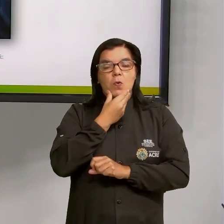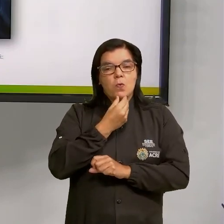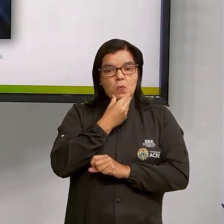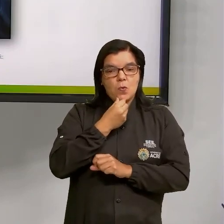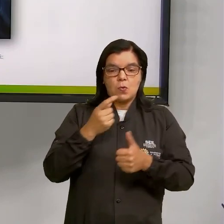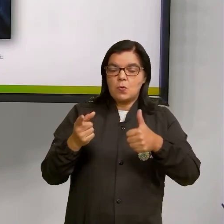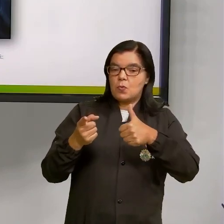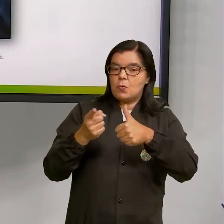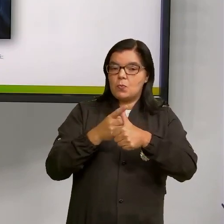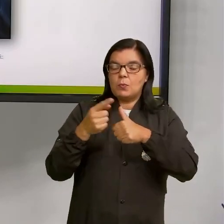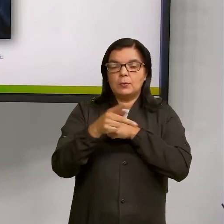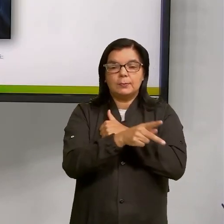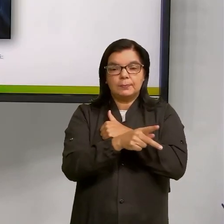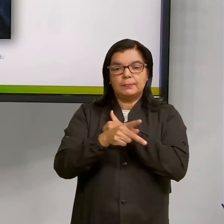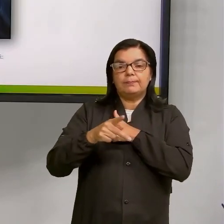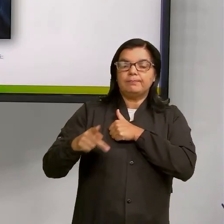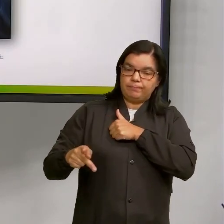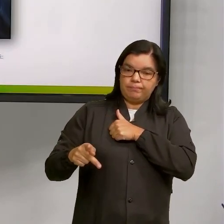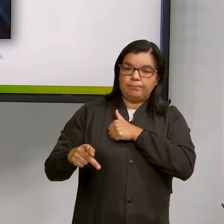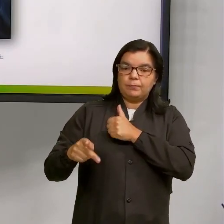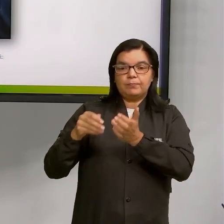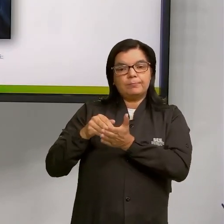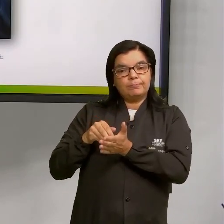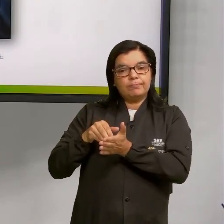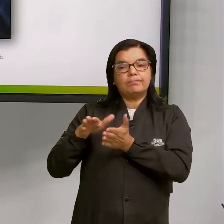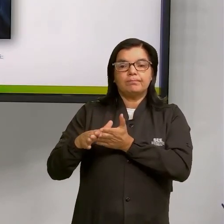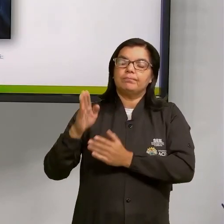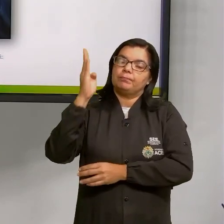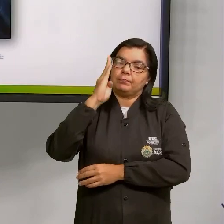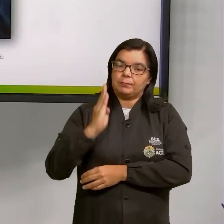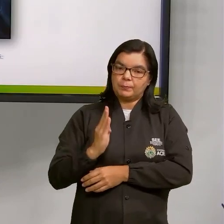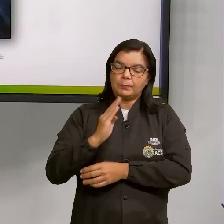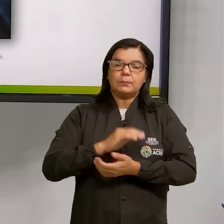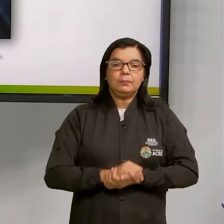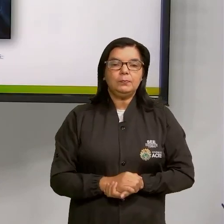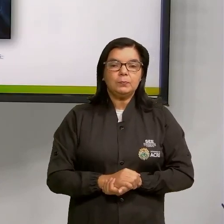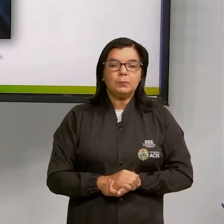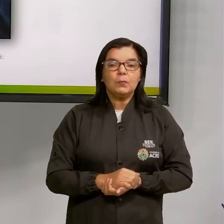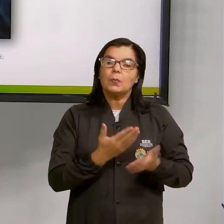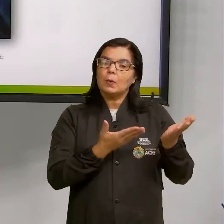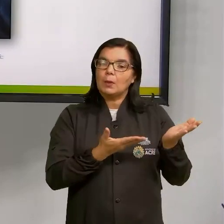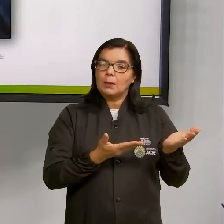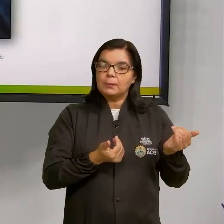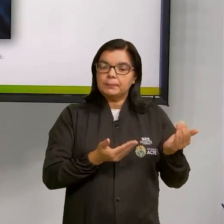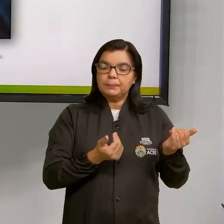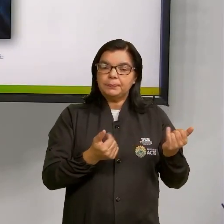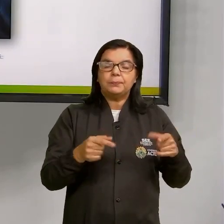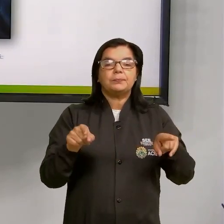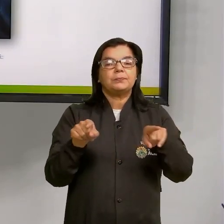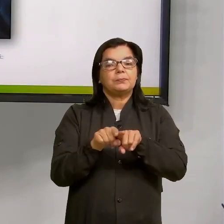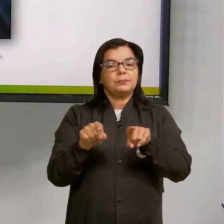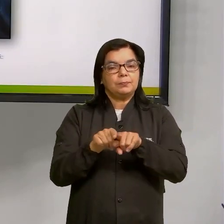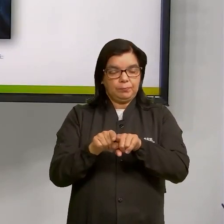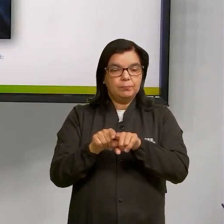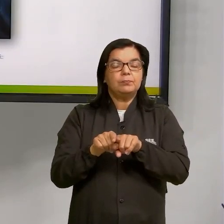o primeiro presidente impeachmentado no Brasil. A juventude, ela também